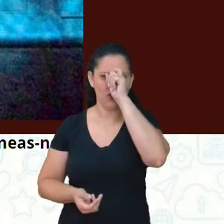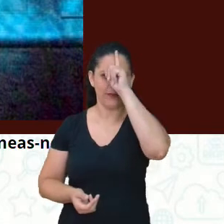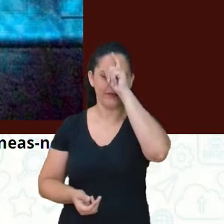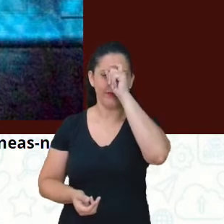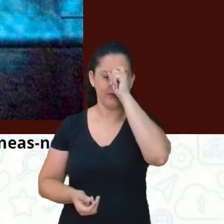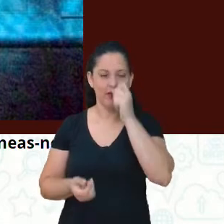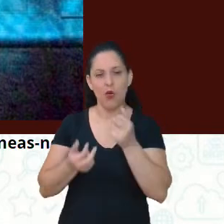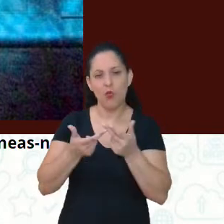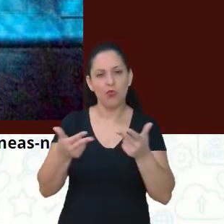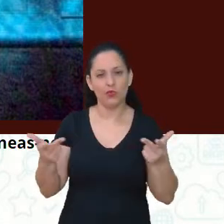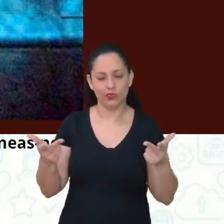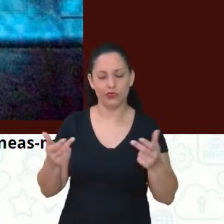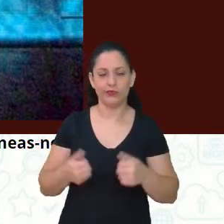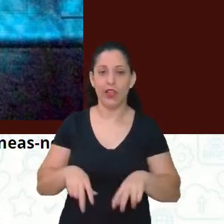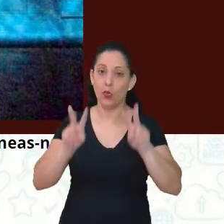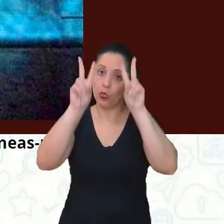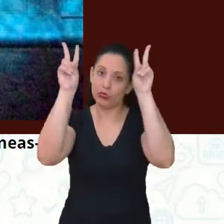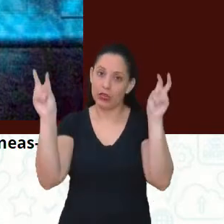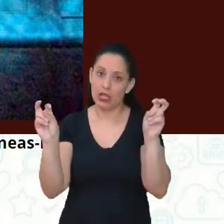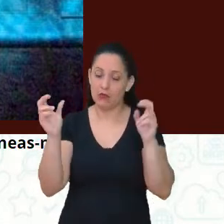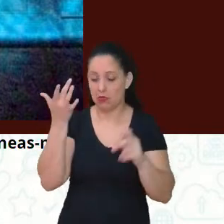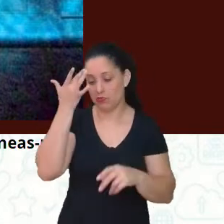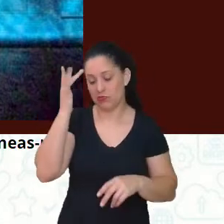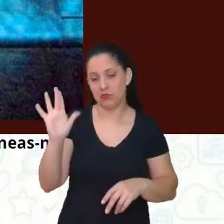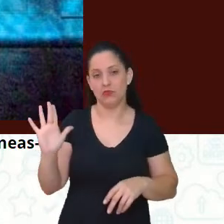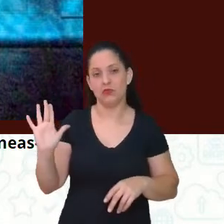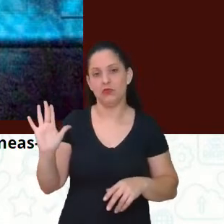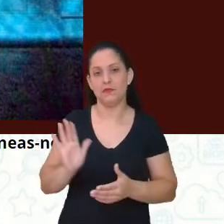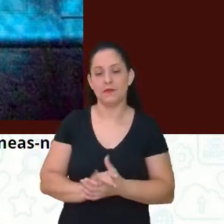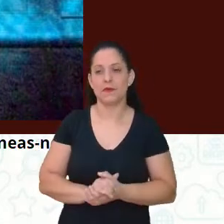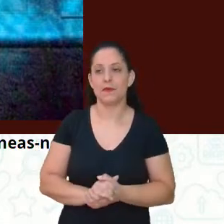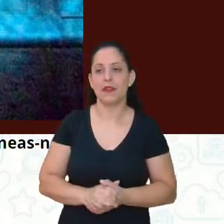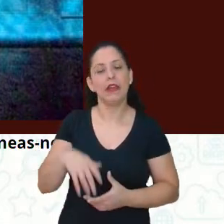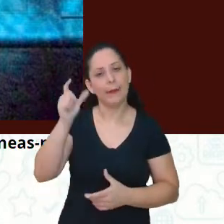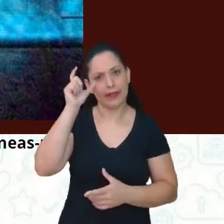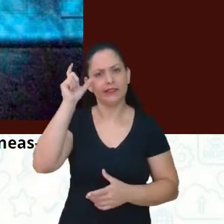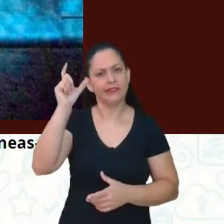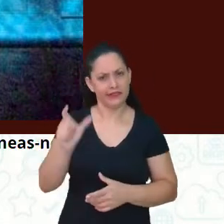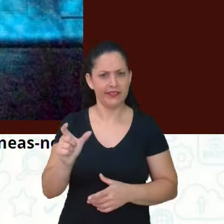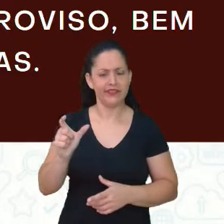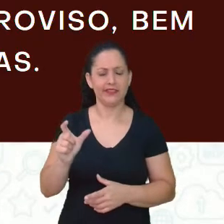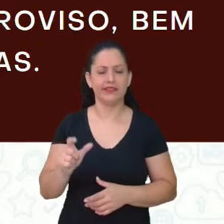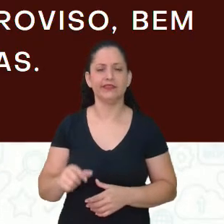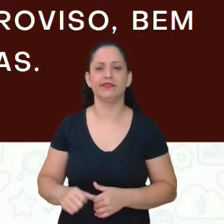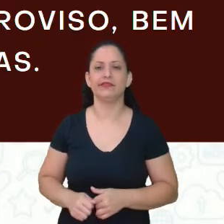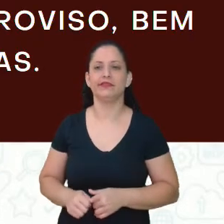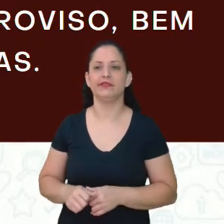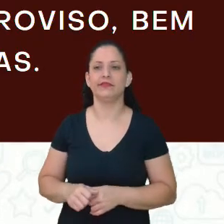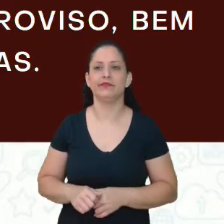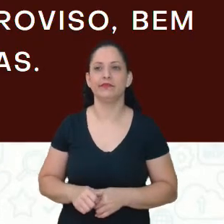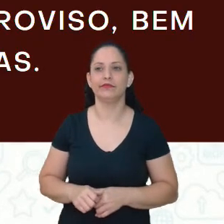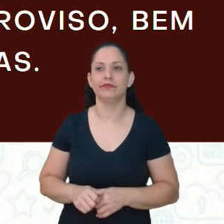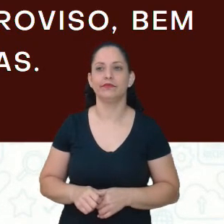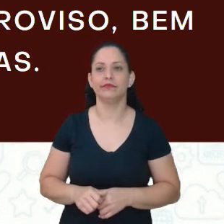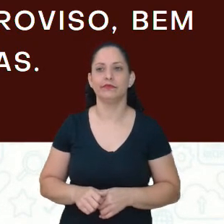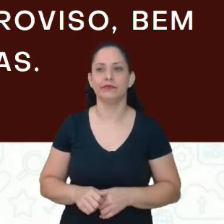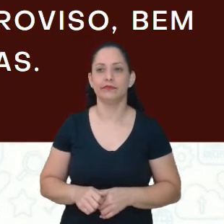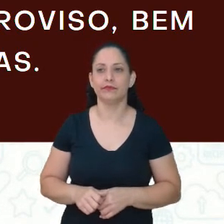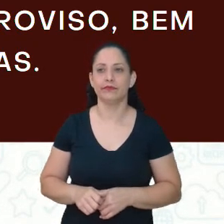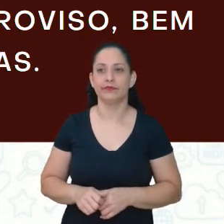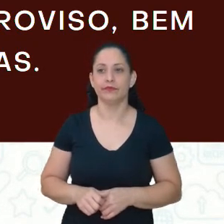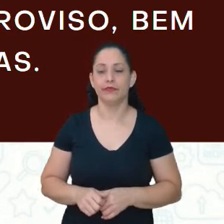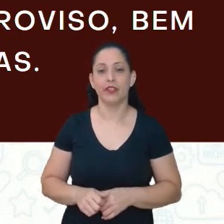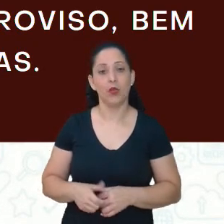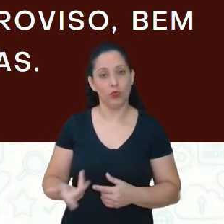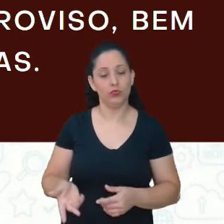o tema deve ser uma discussão sobre essa questão, Isso. né? Bem interessante aí. Muito. O teatro do nosso